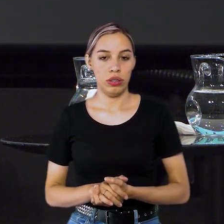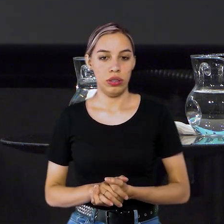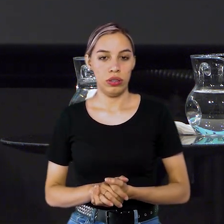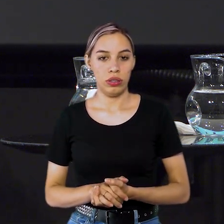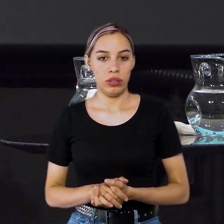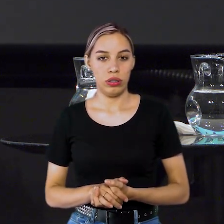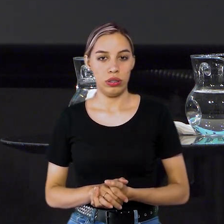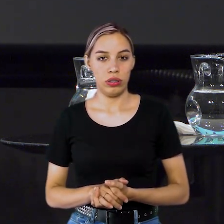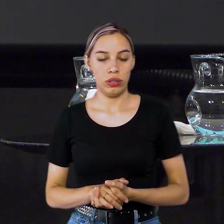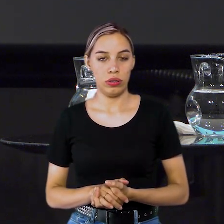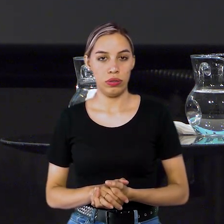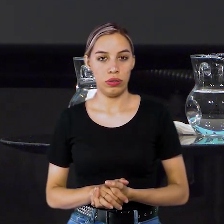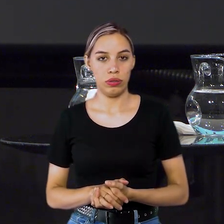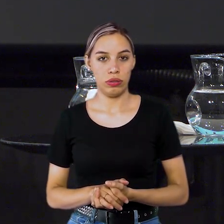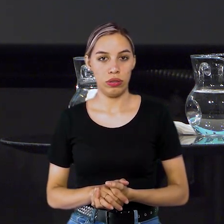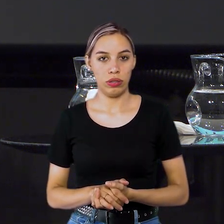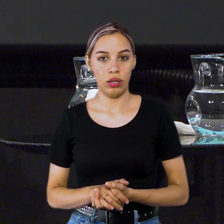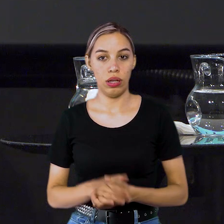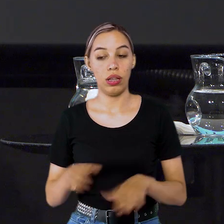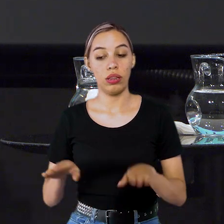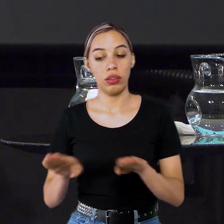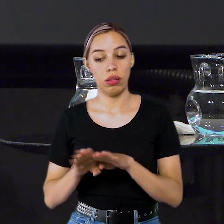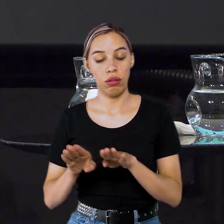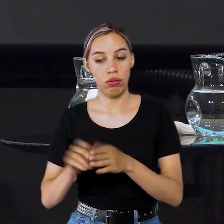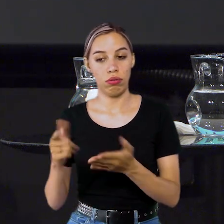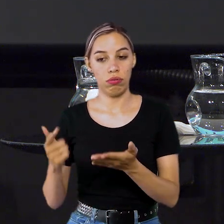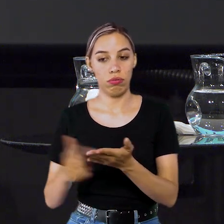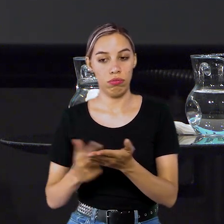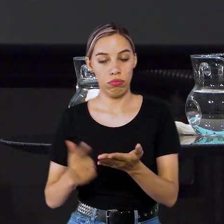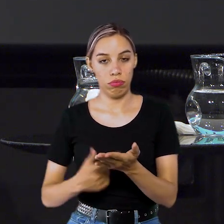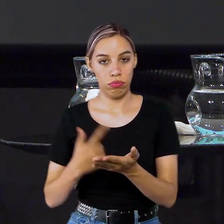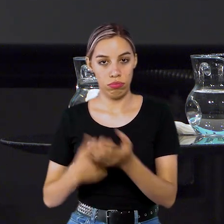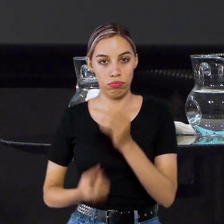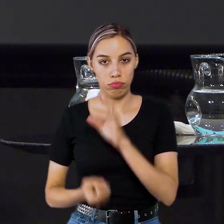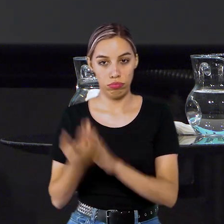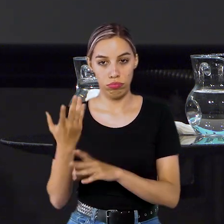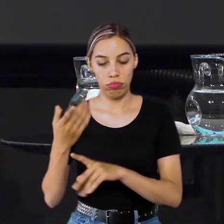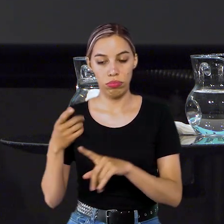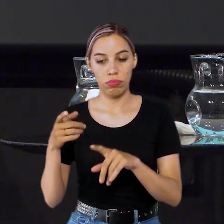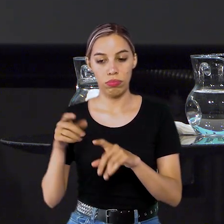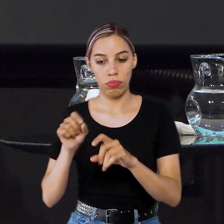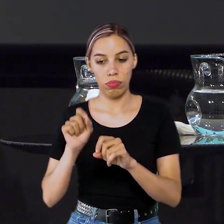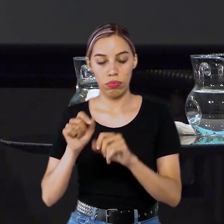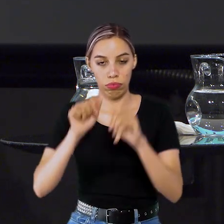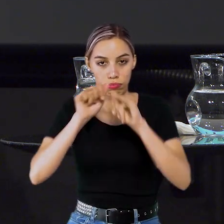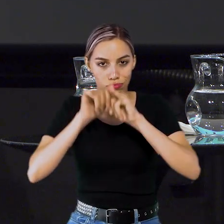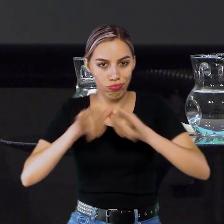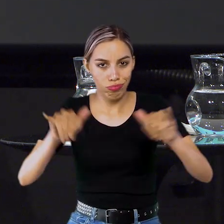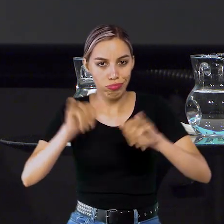o livro, né? O livro que a gente escreve é mais para divulgar, descolonizar,